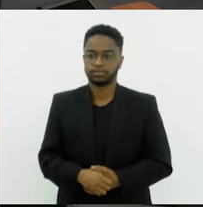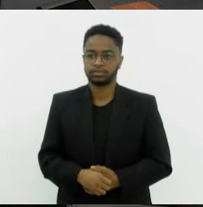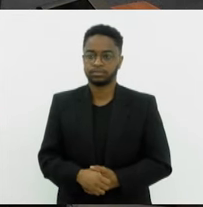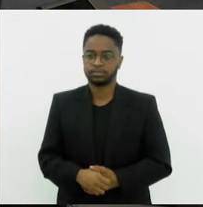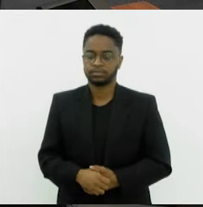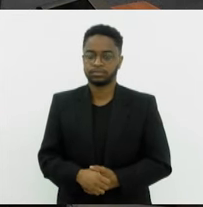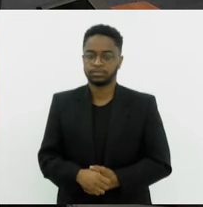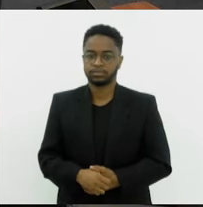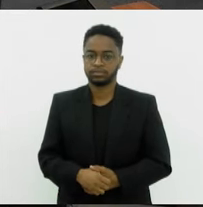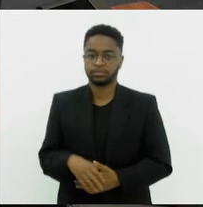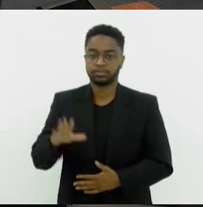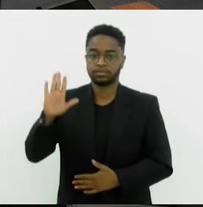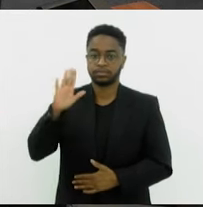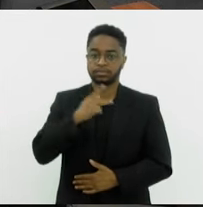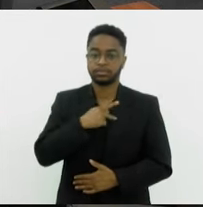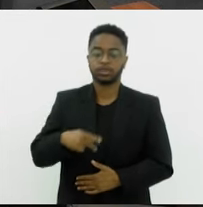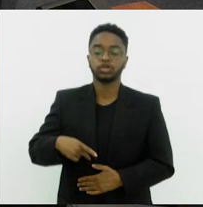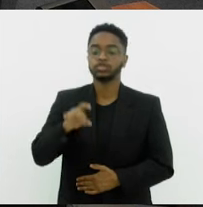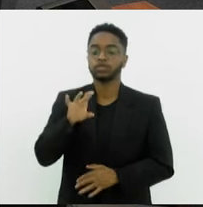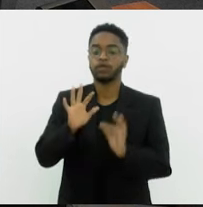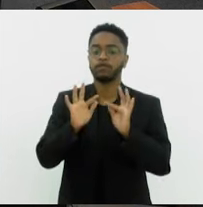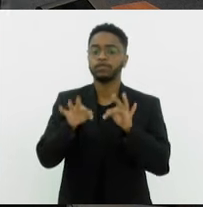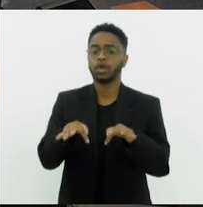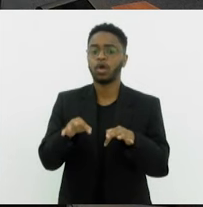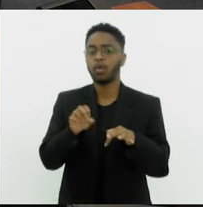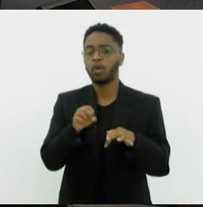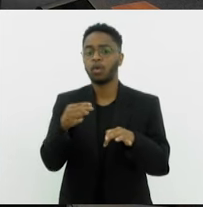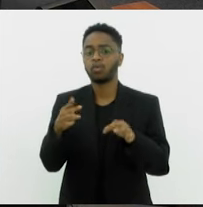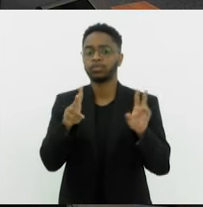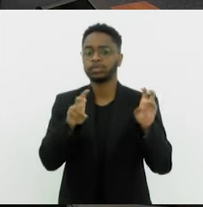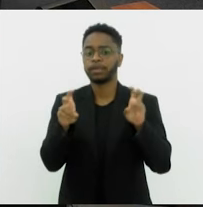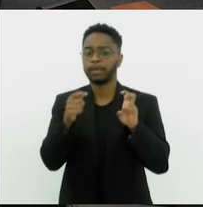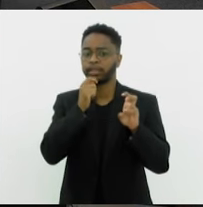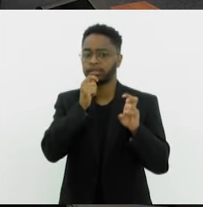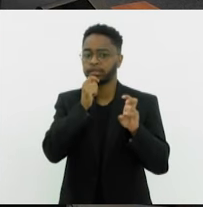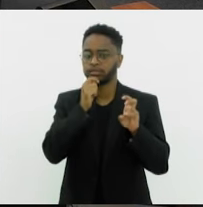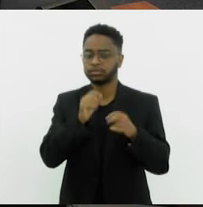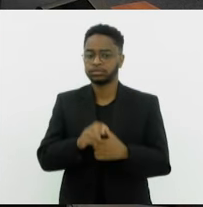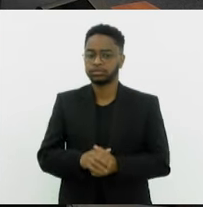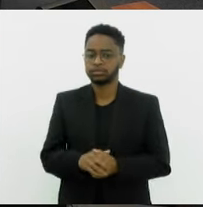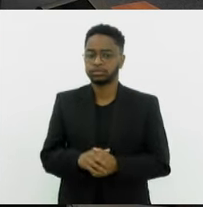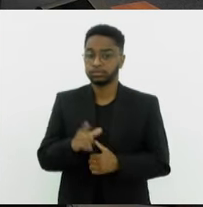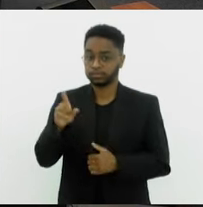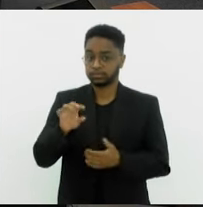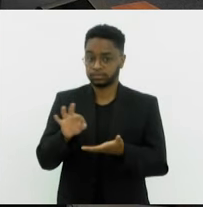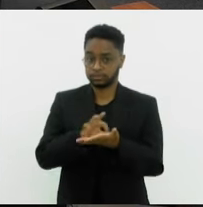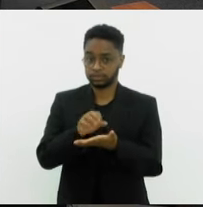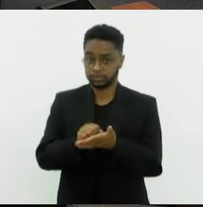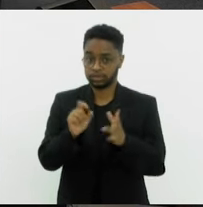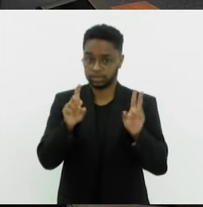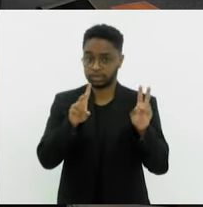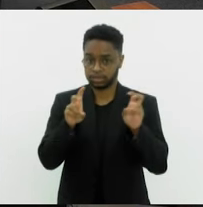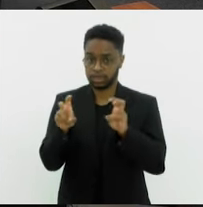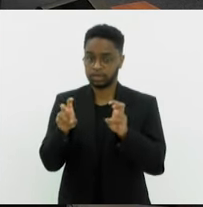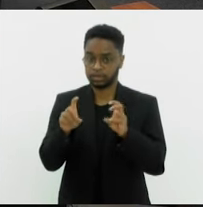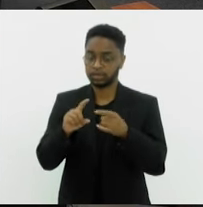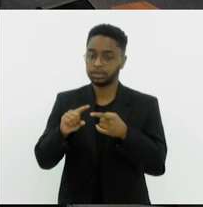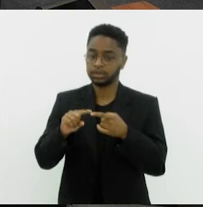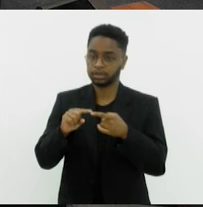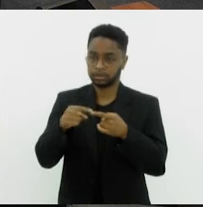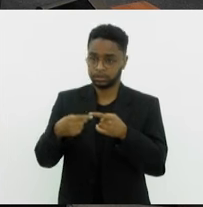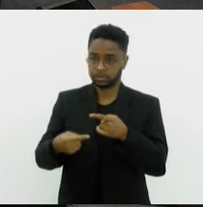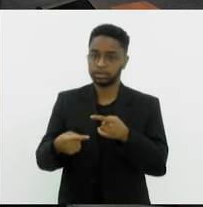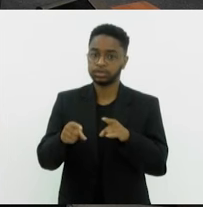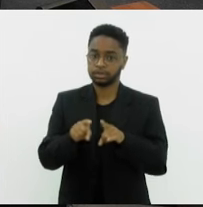Senhor presidente, é para o expediente final ou ainda é no tema? Vossa Excelência se inscreveu para esse tema. Rapidinho. E está